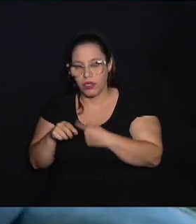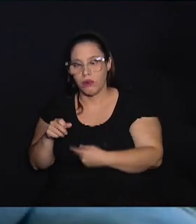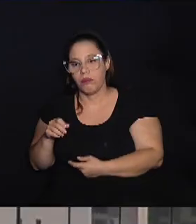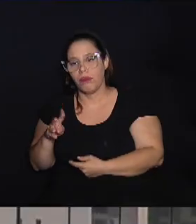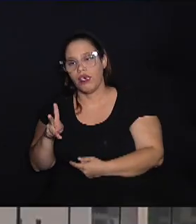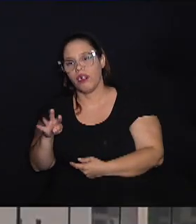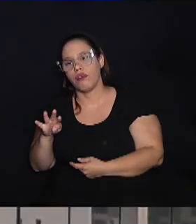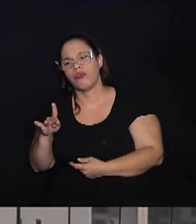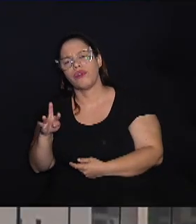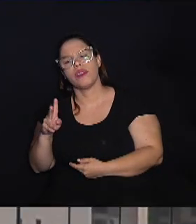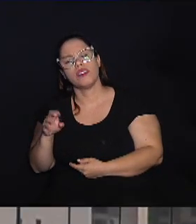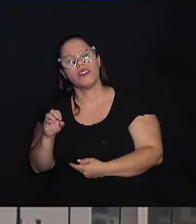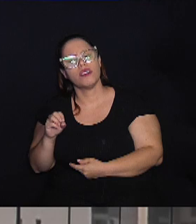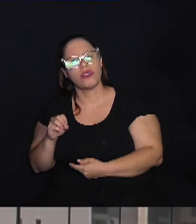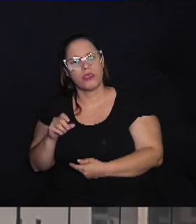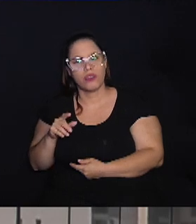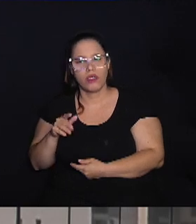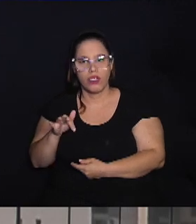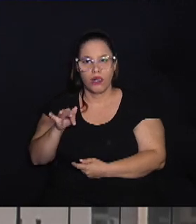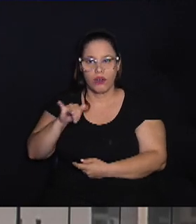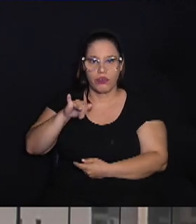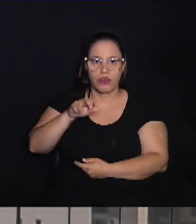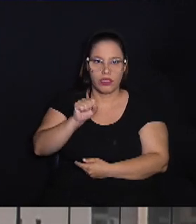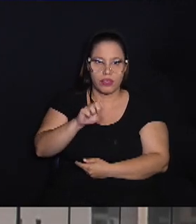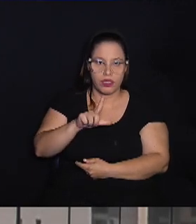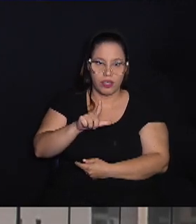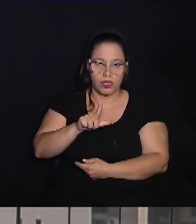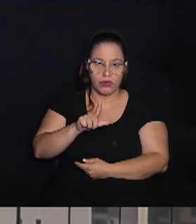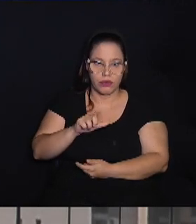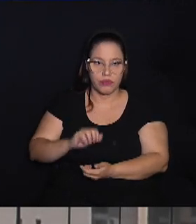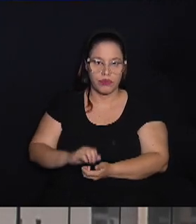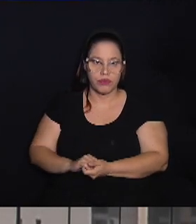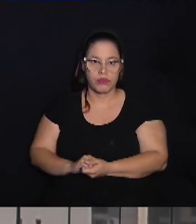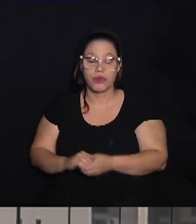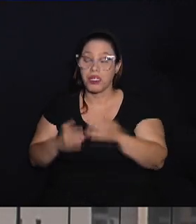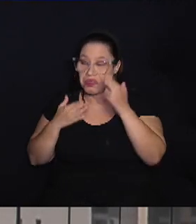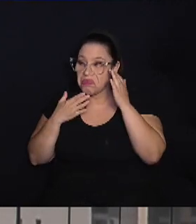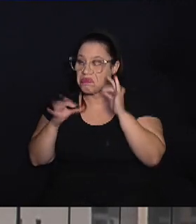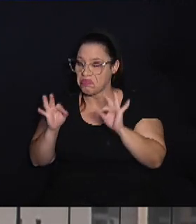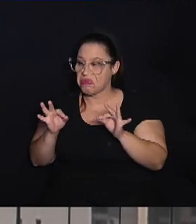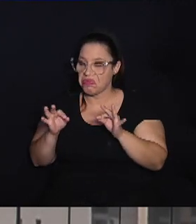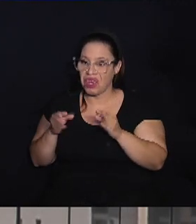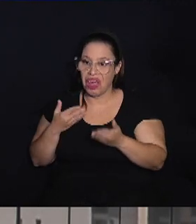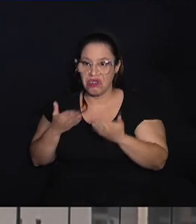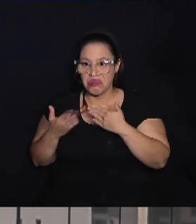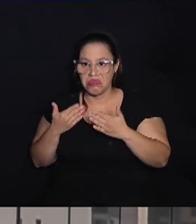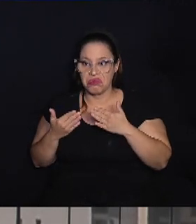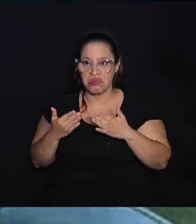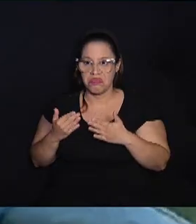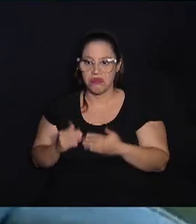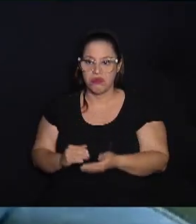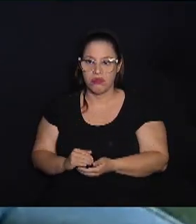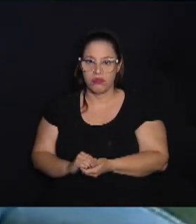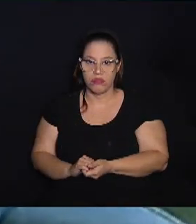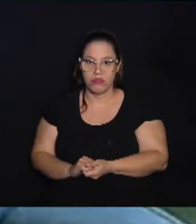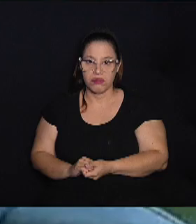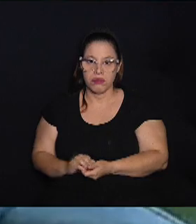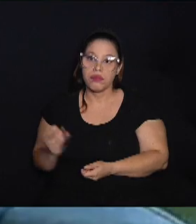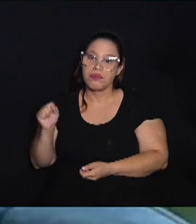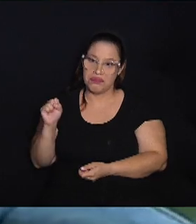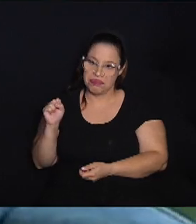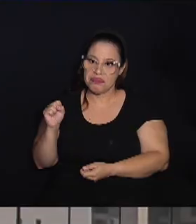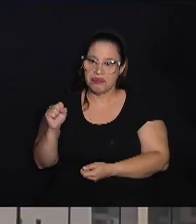É um ganha-ganha. De algumas coisas. Que ótimo. É um ganha-ganha, né? Sim,